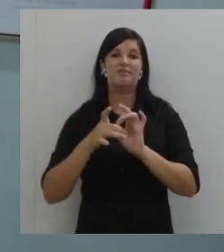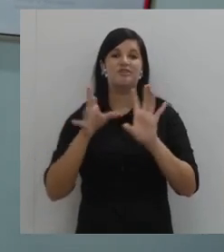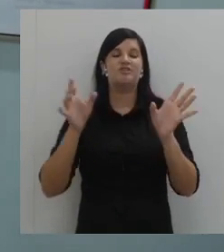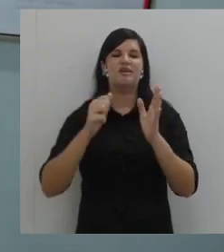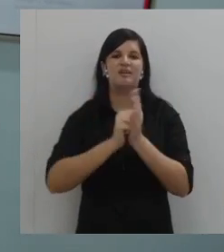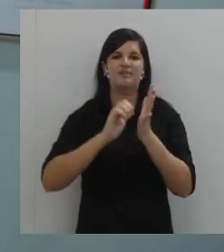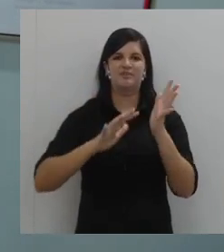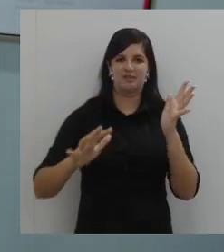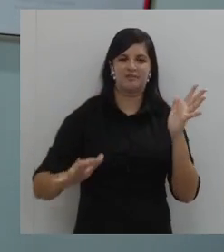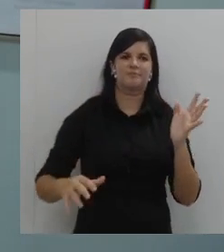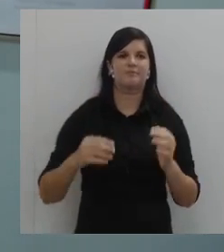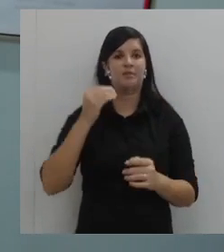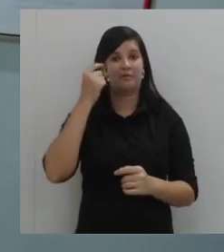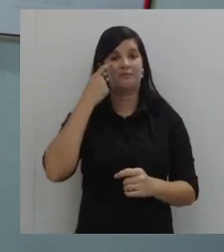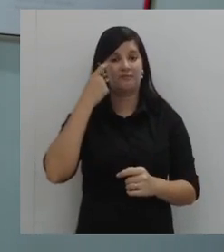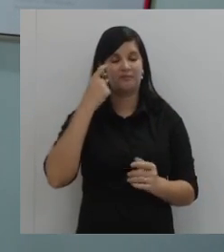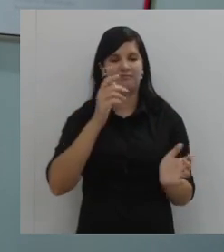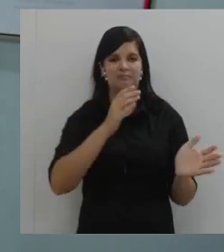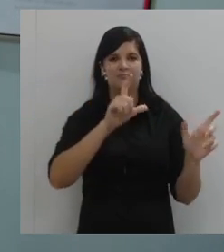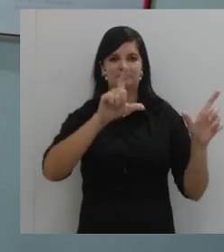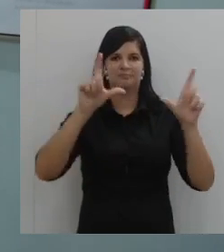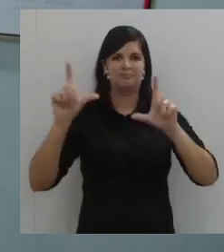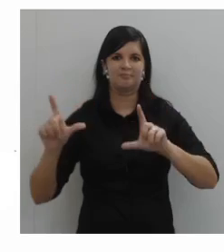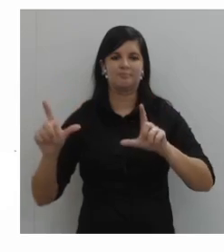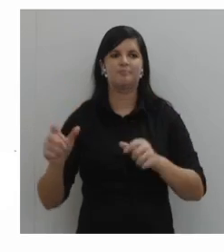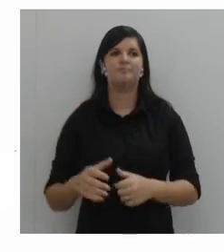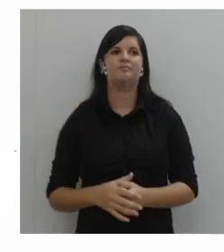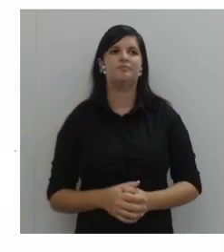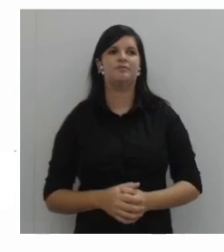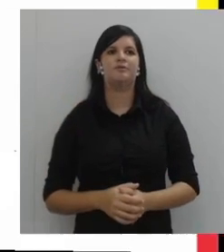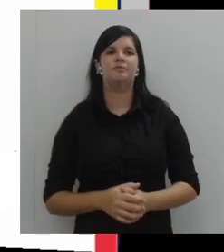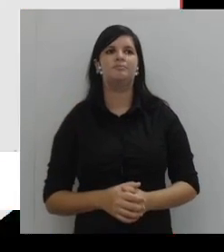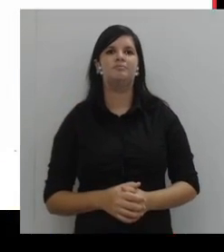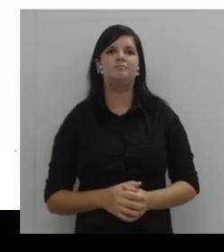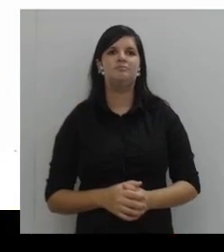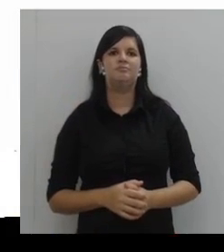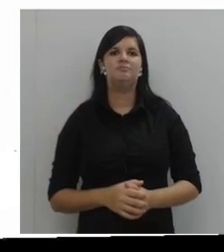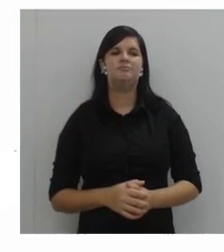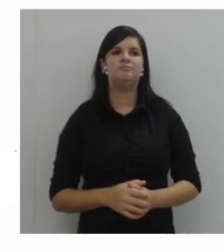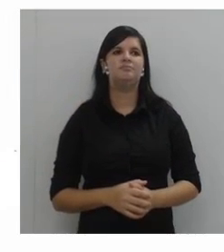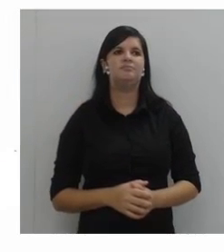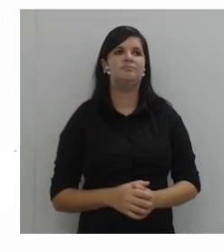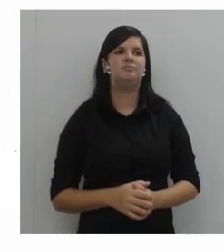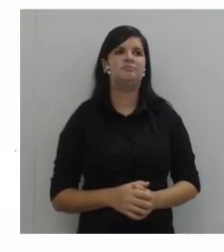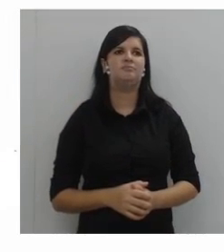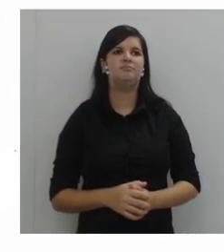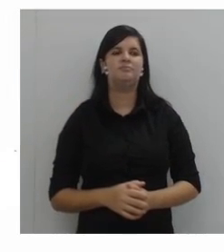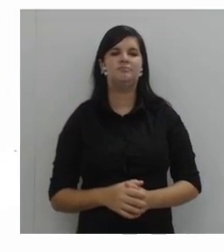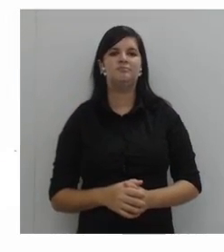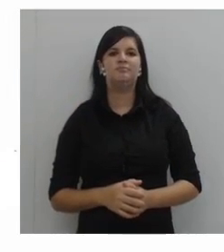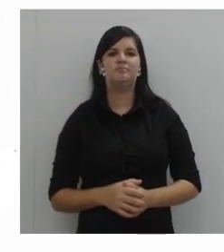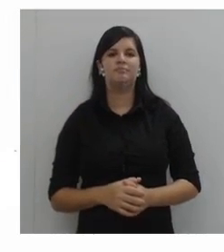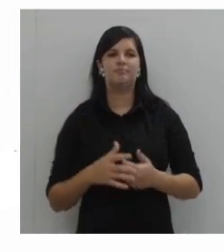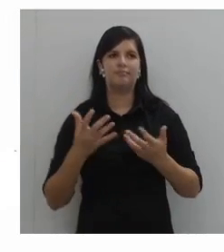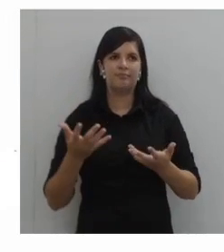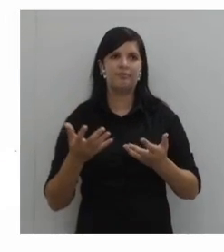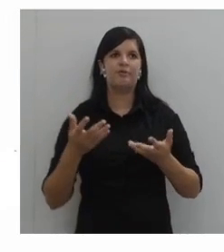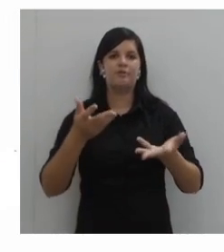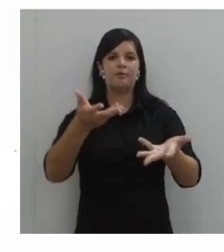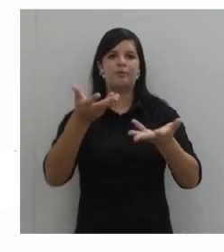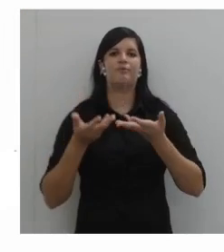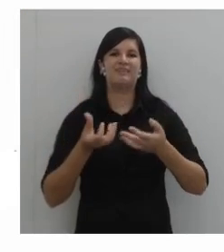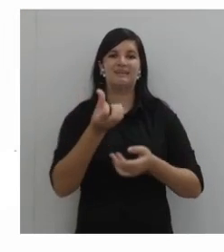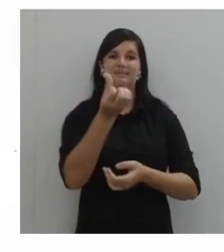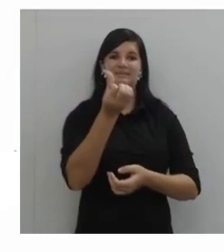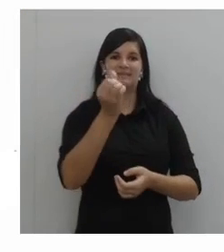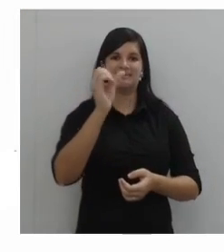essa próxima questão que vai aparecer na tela de vocês. Joga aí, Jonathan, na tela a próxima questão. Olha só essa questão. Serão